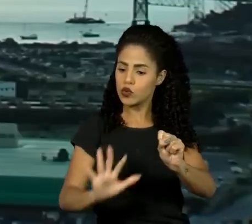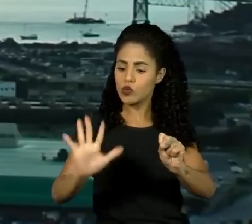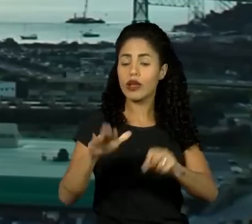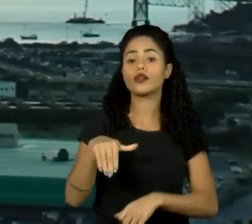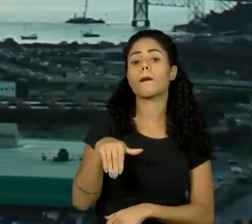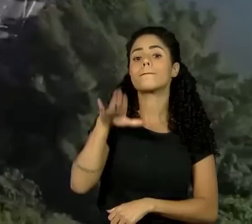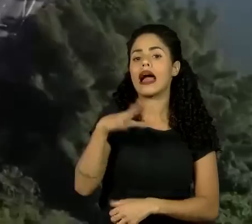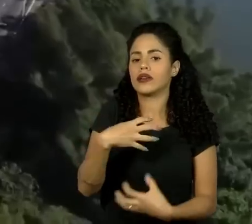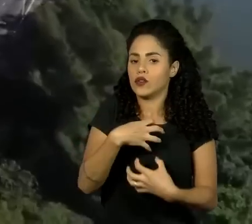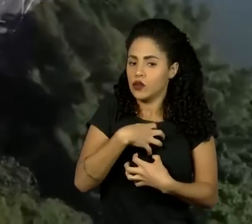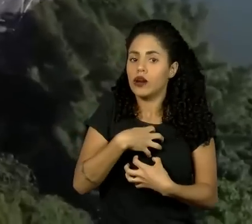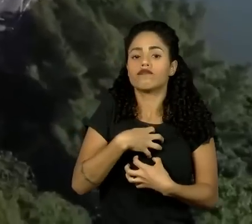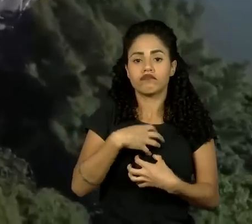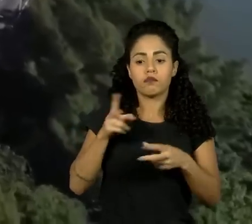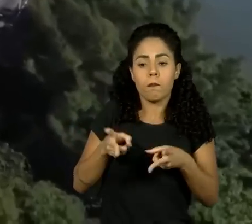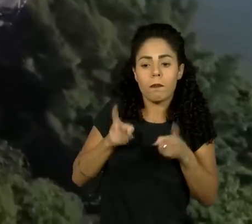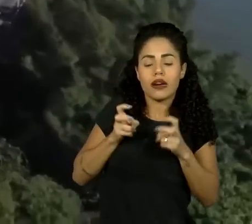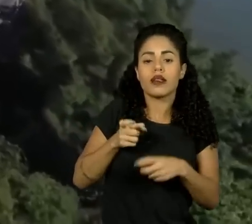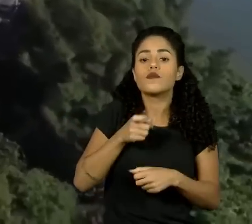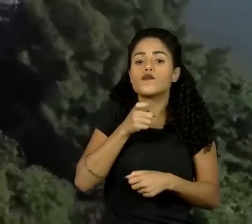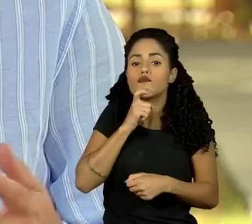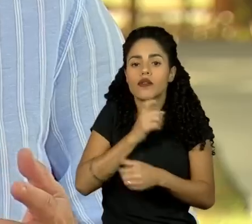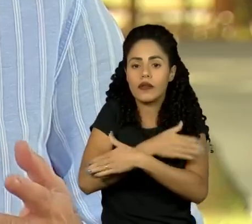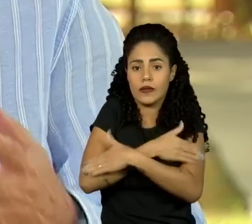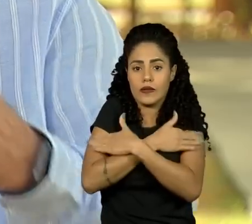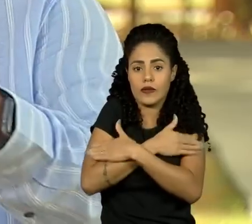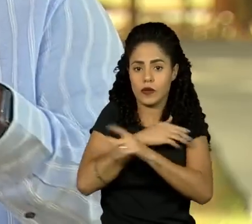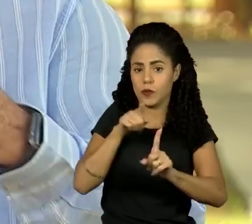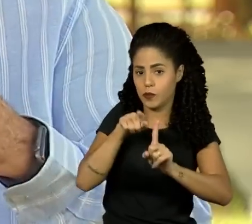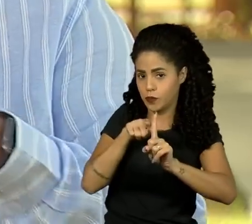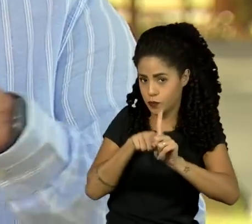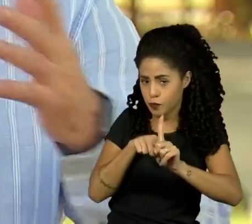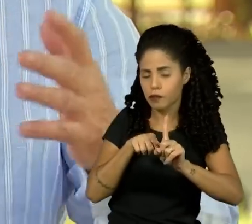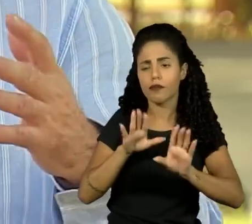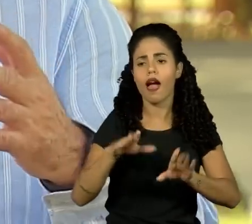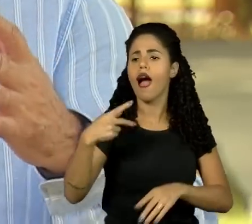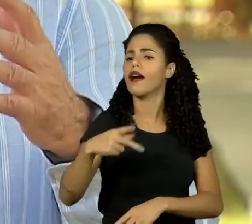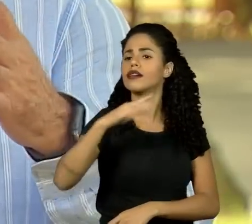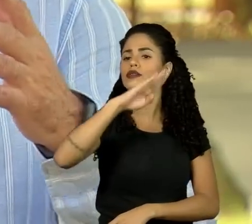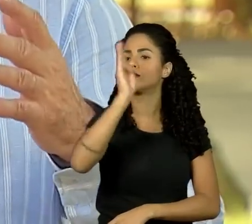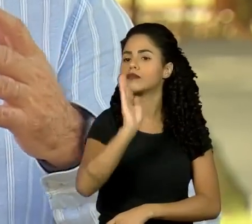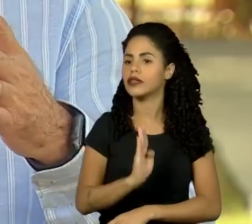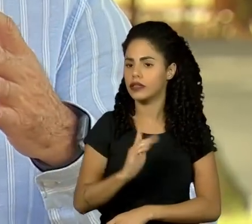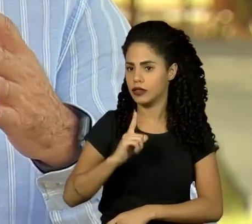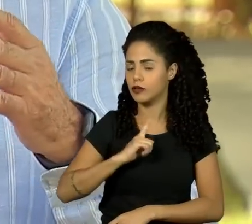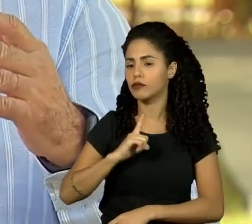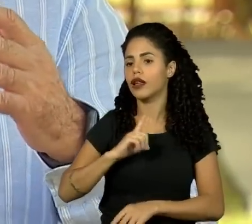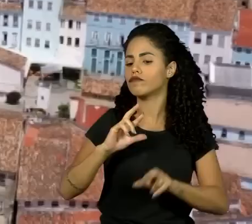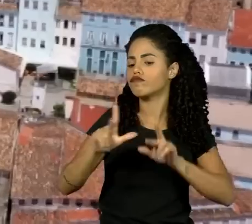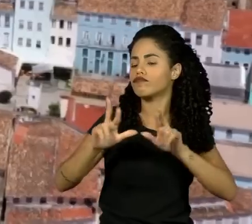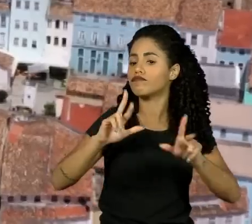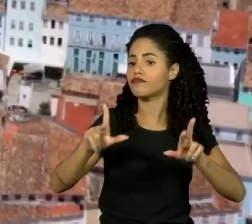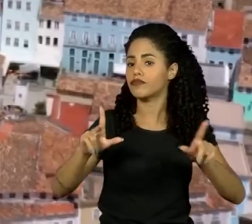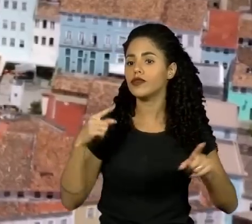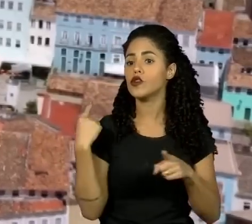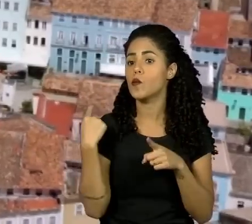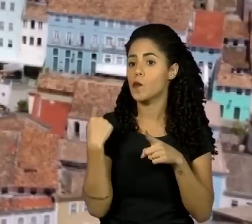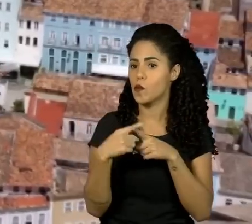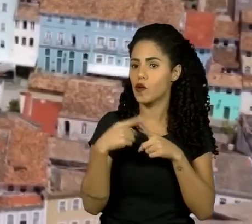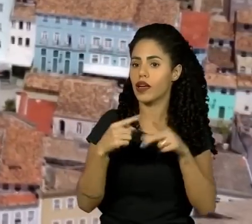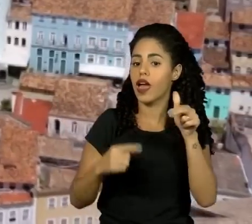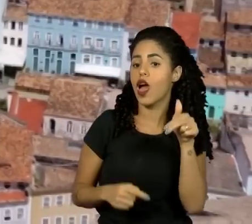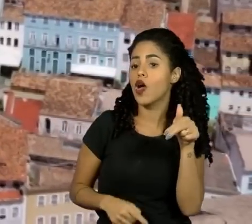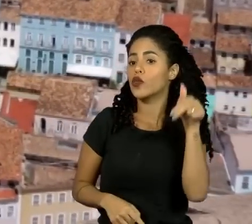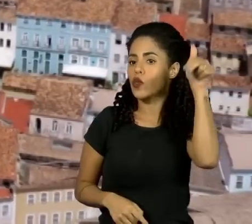as mudanças provocadas pelo inverno. No Brasil, né, o Brasil tem uma dimensão continental. Como a parte mais norte